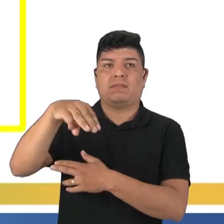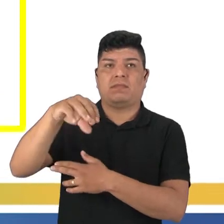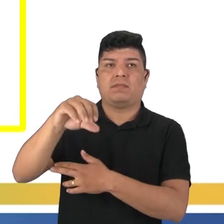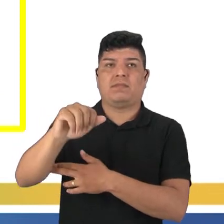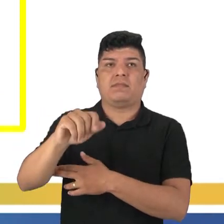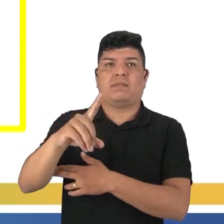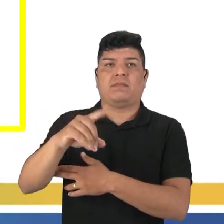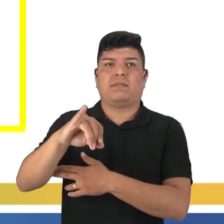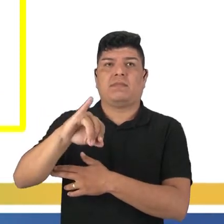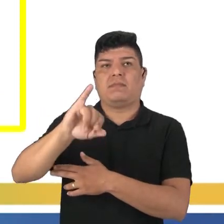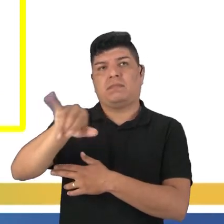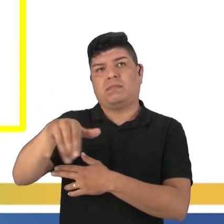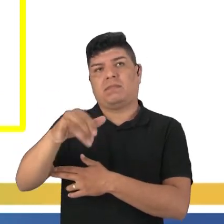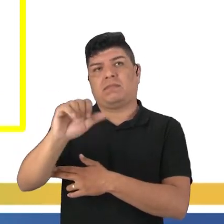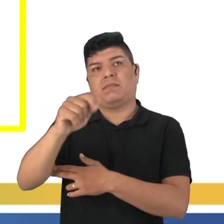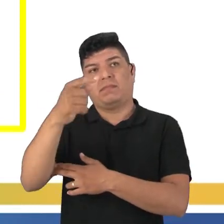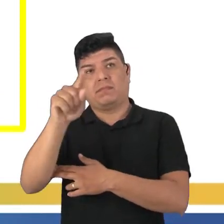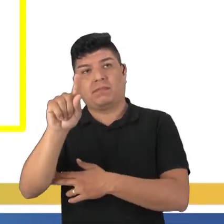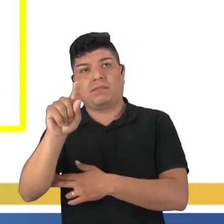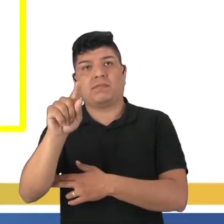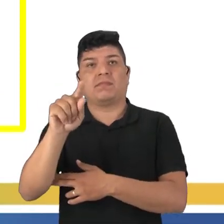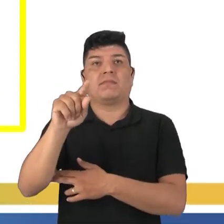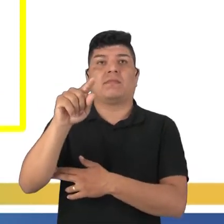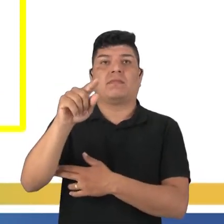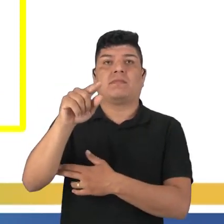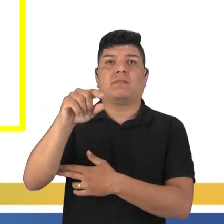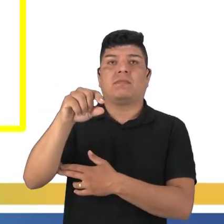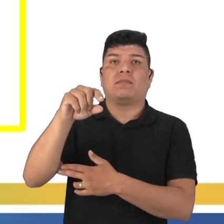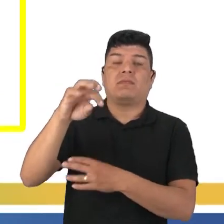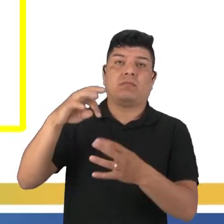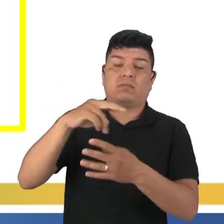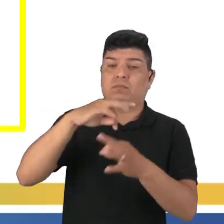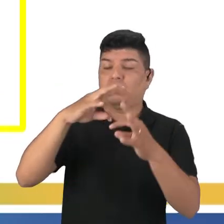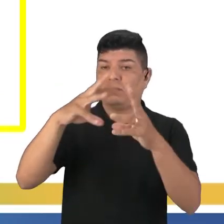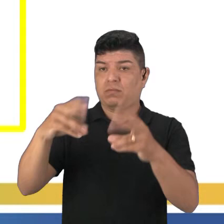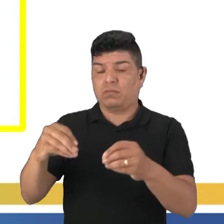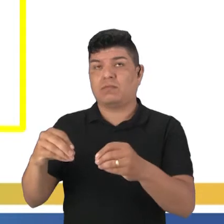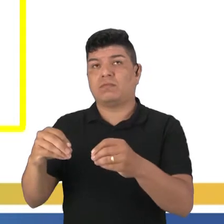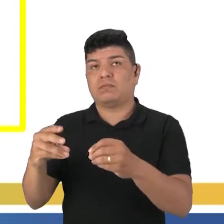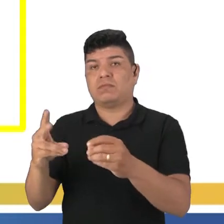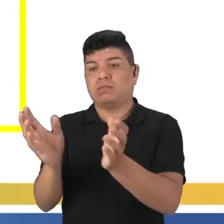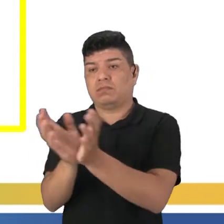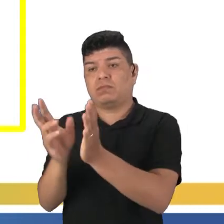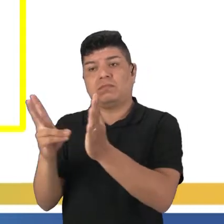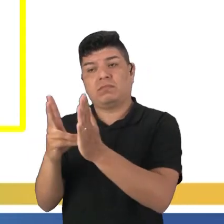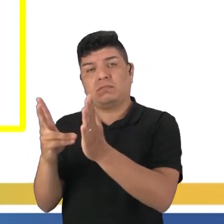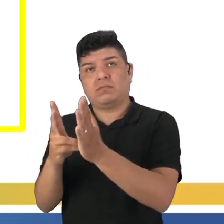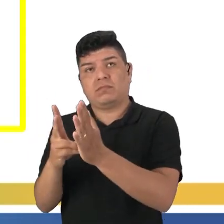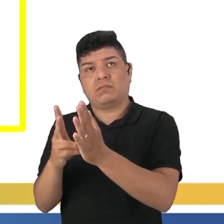né, Xamenal, a Mandija, então todas essas etnias, né, que a gente tem